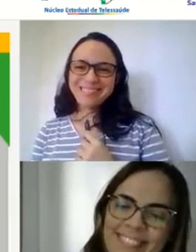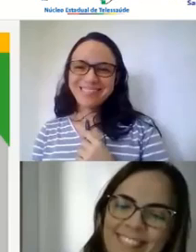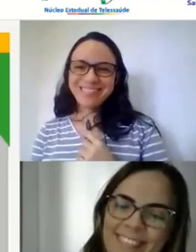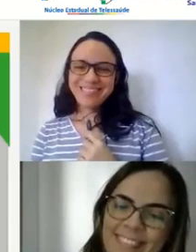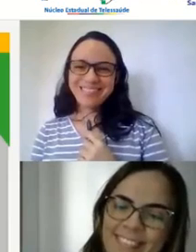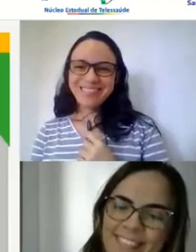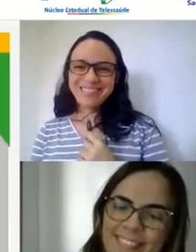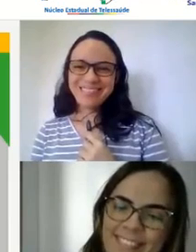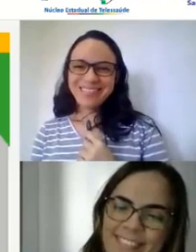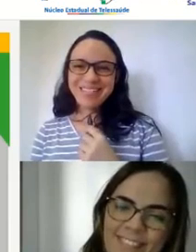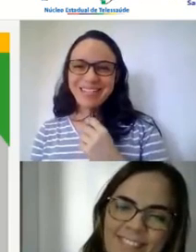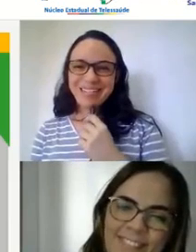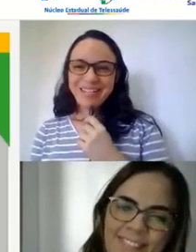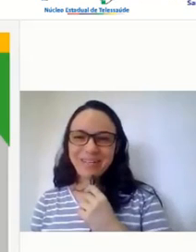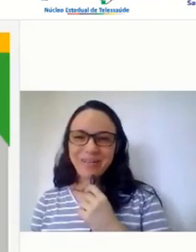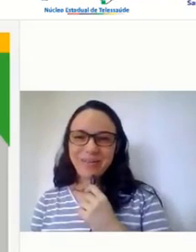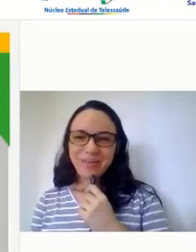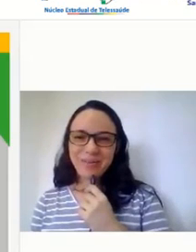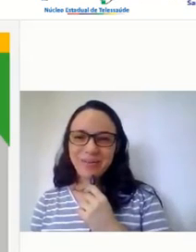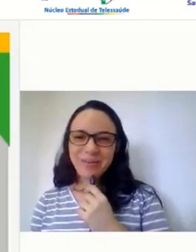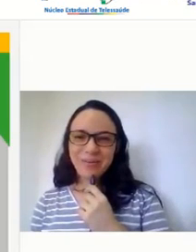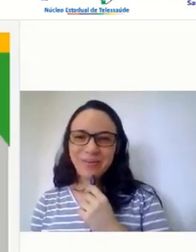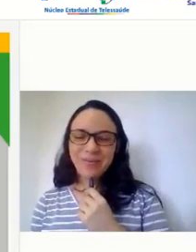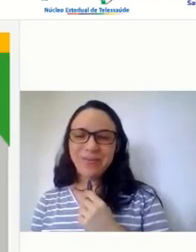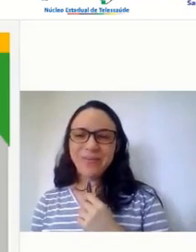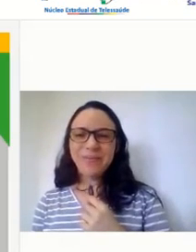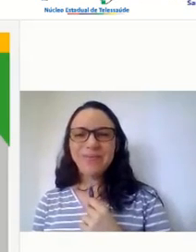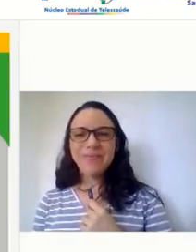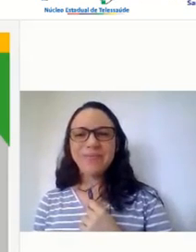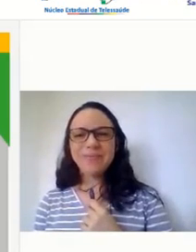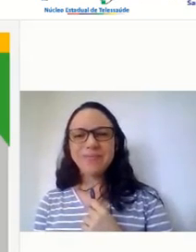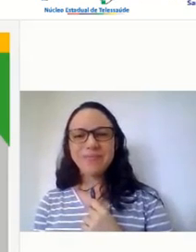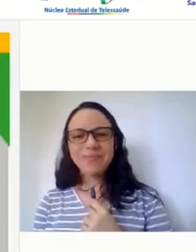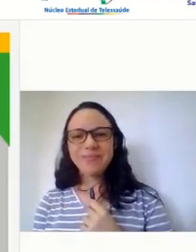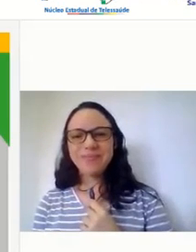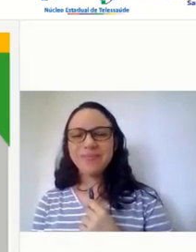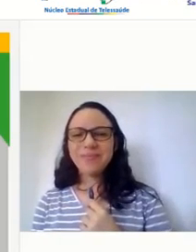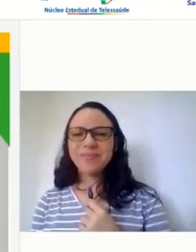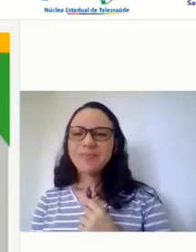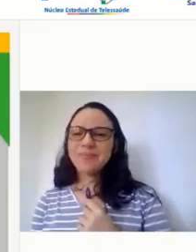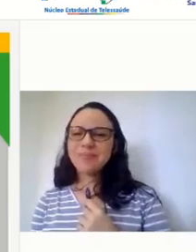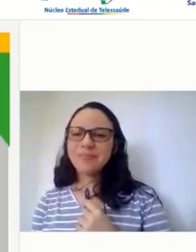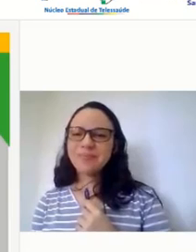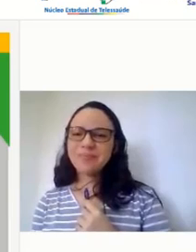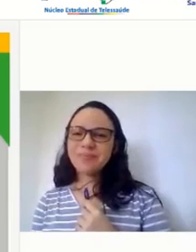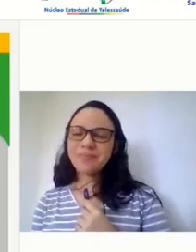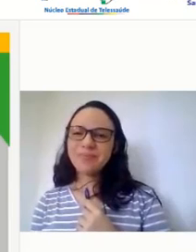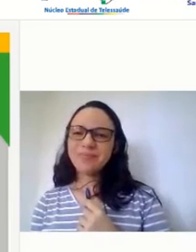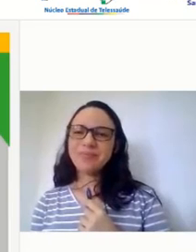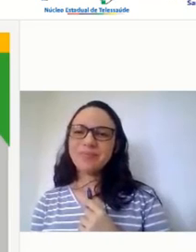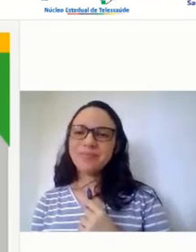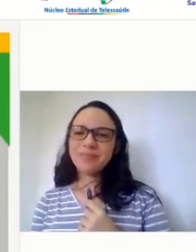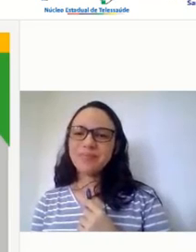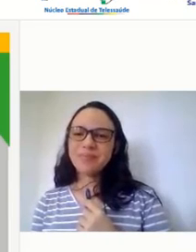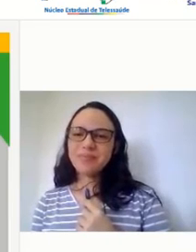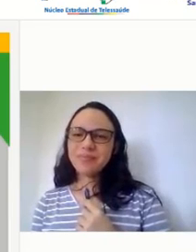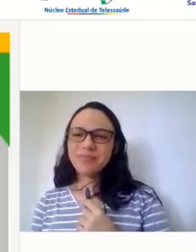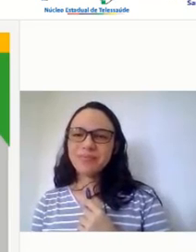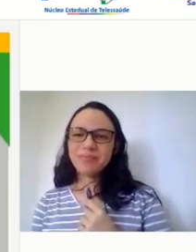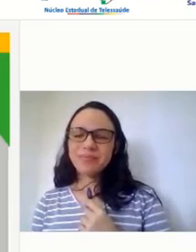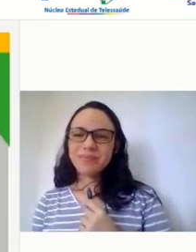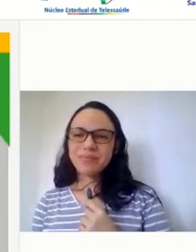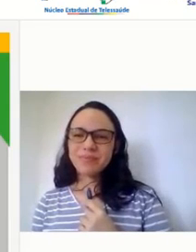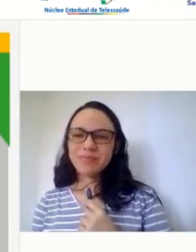como consertar algum dia meu nome é ellen já falou sua residência